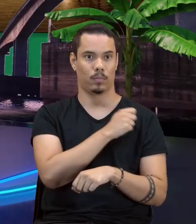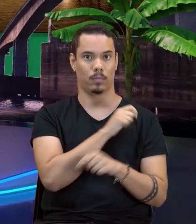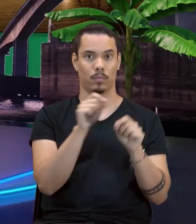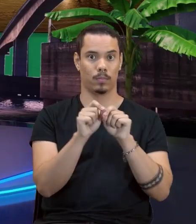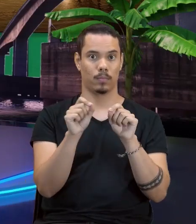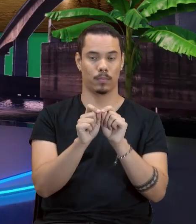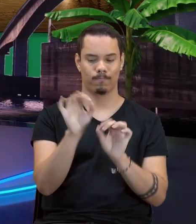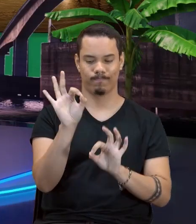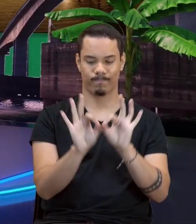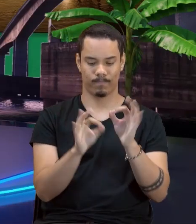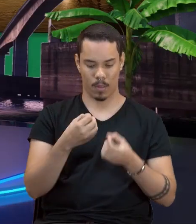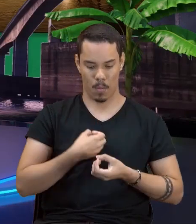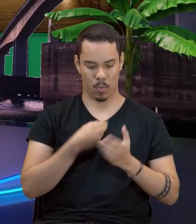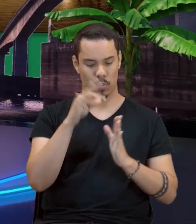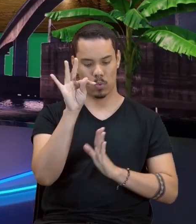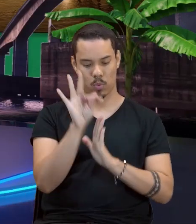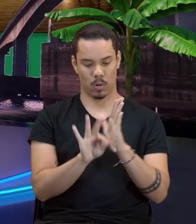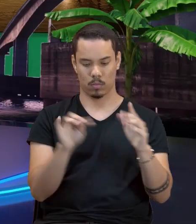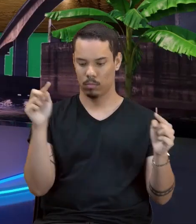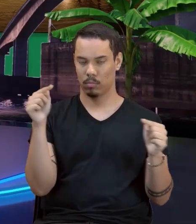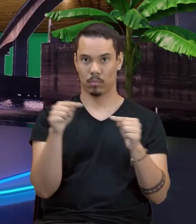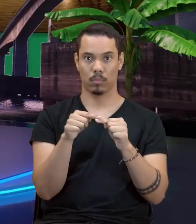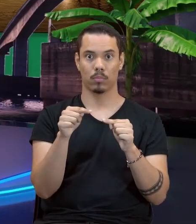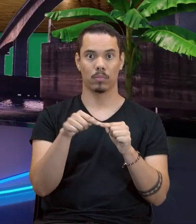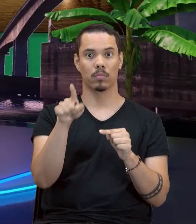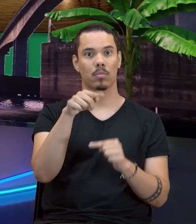texto condizente com o que eles ouviram